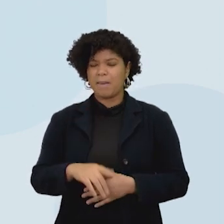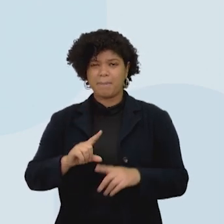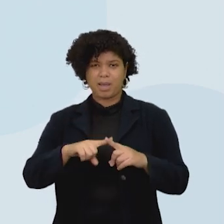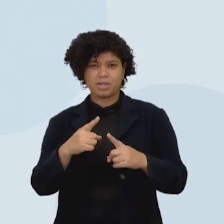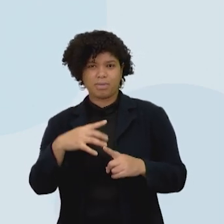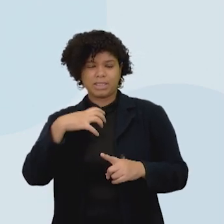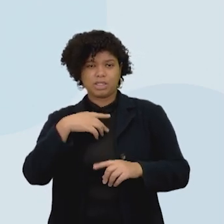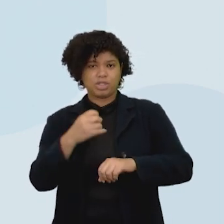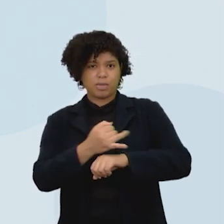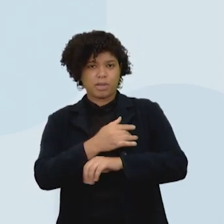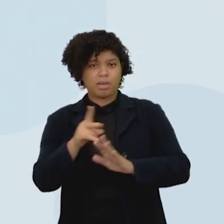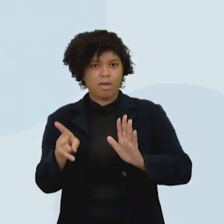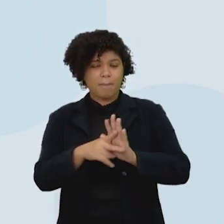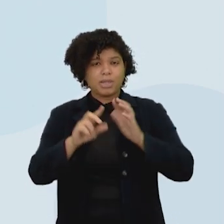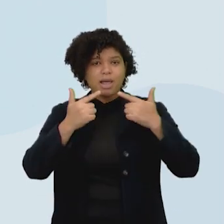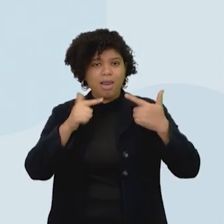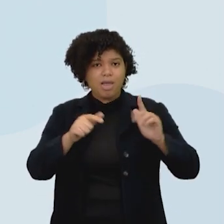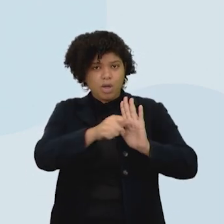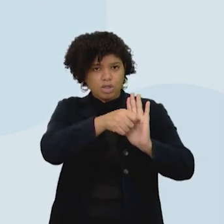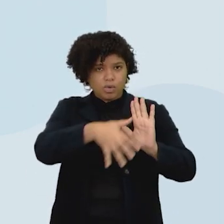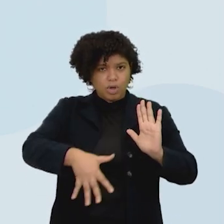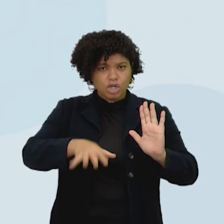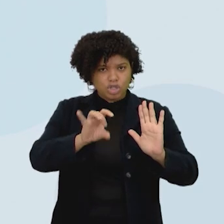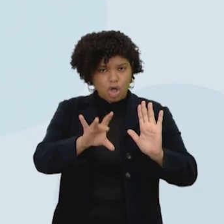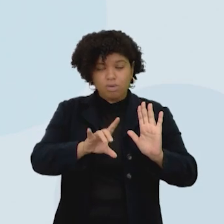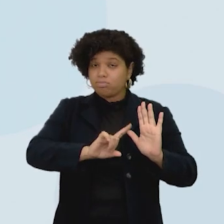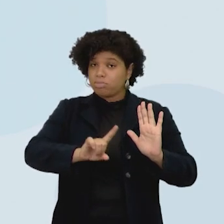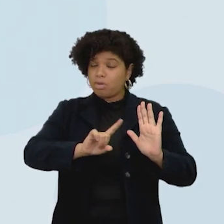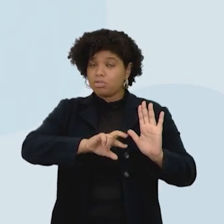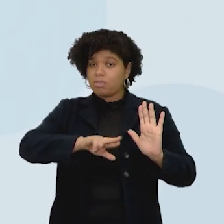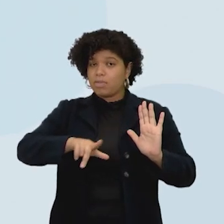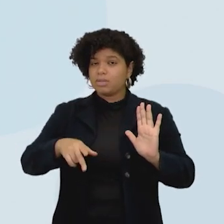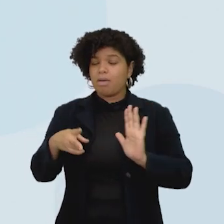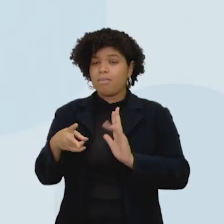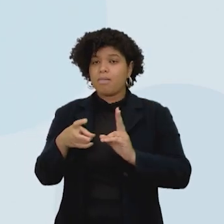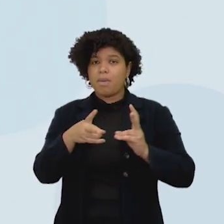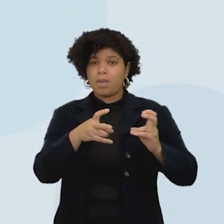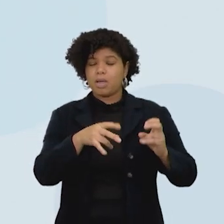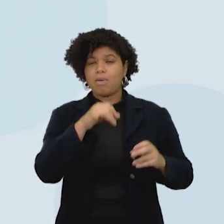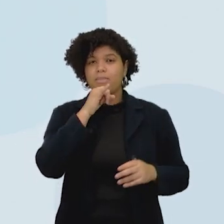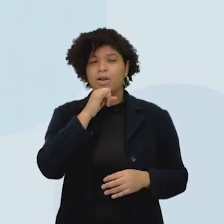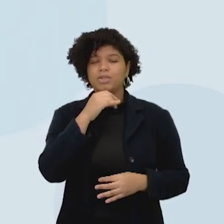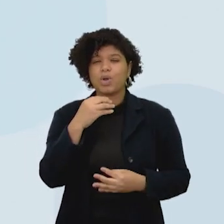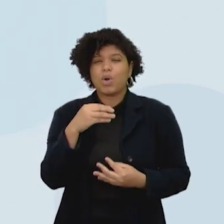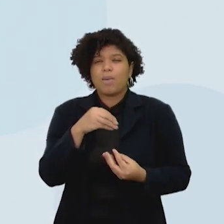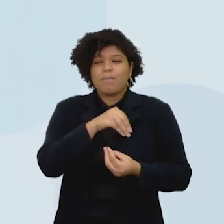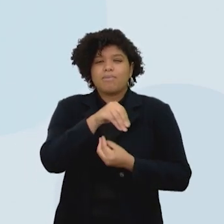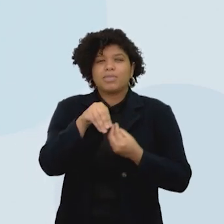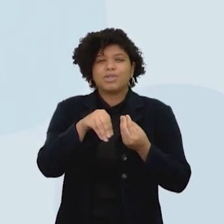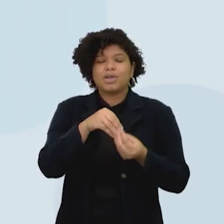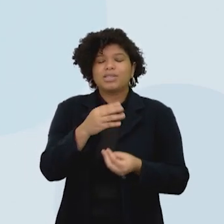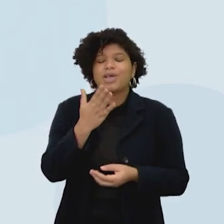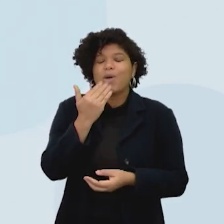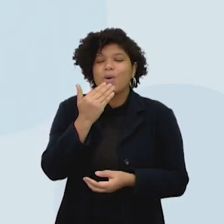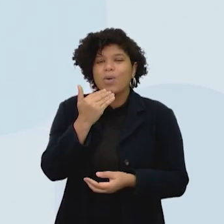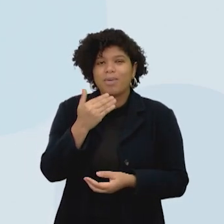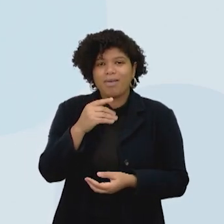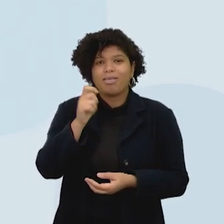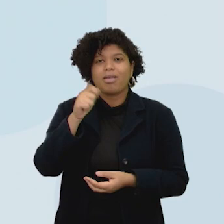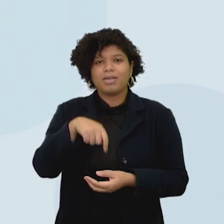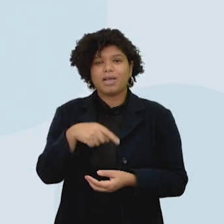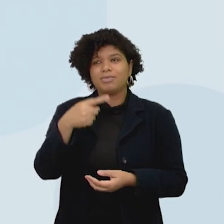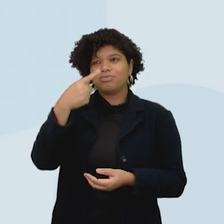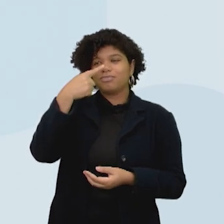de linguagem, ela pode ser percebida de diversas formas. Por exemplo, em como as sensações se cruzam nas experiências alimentares.